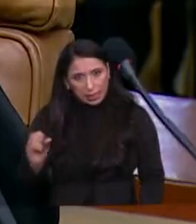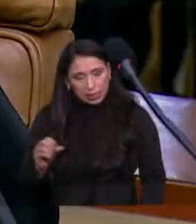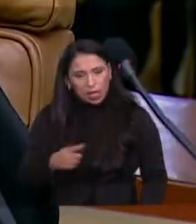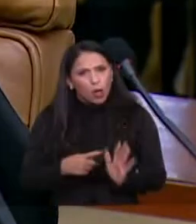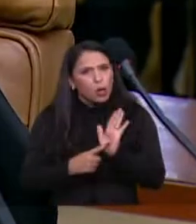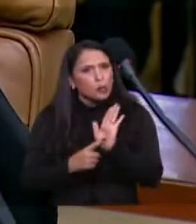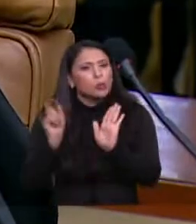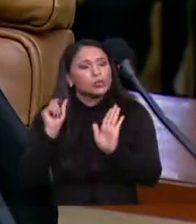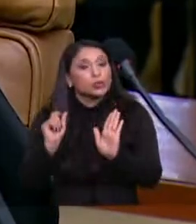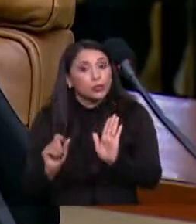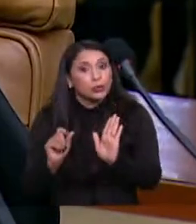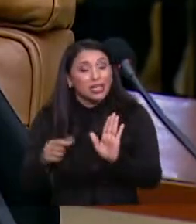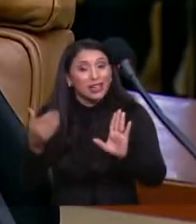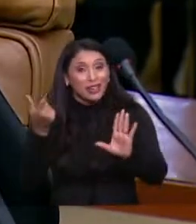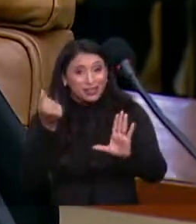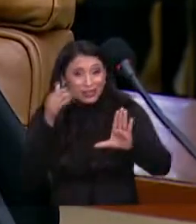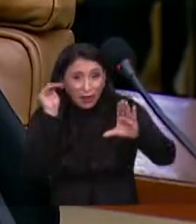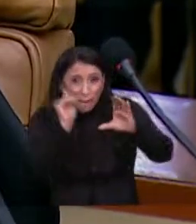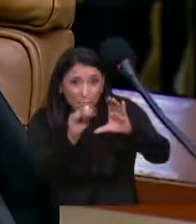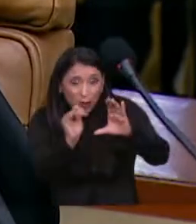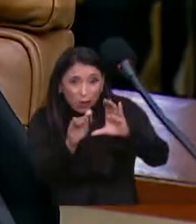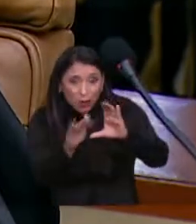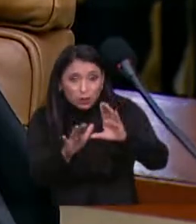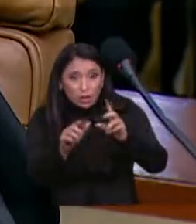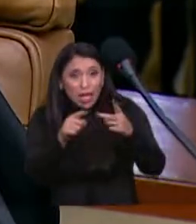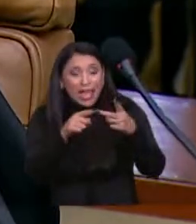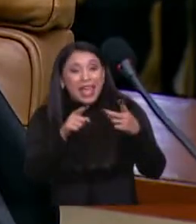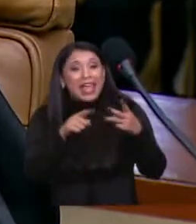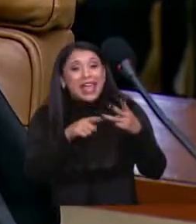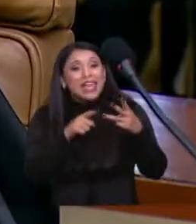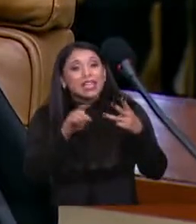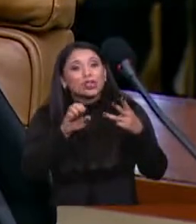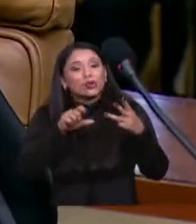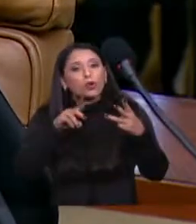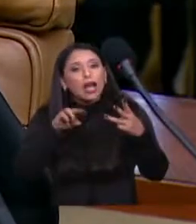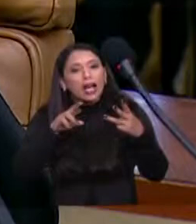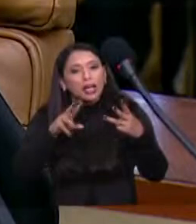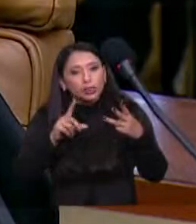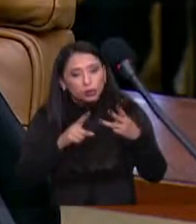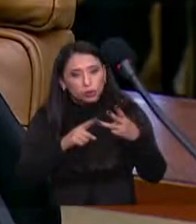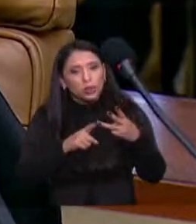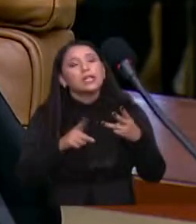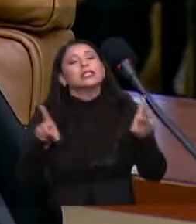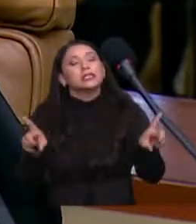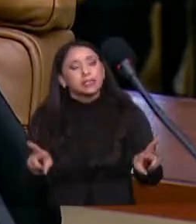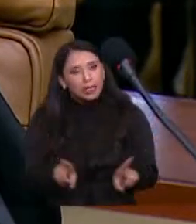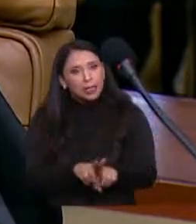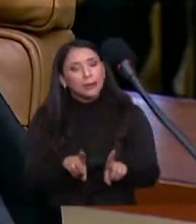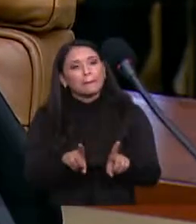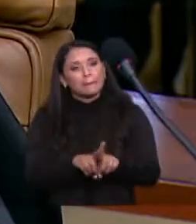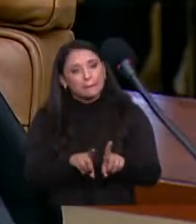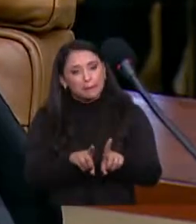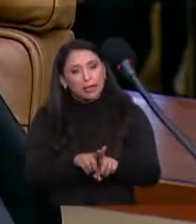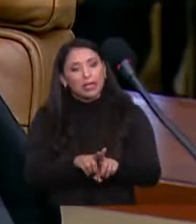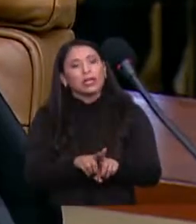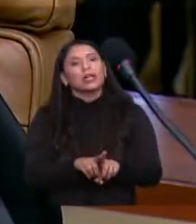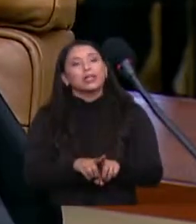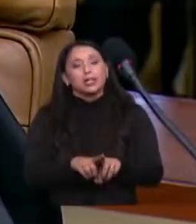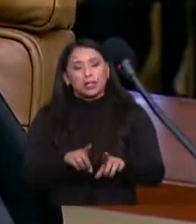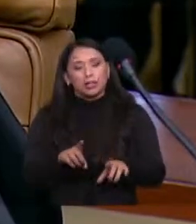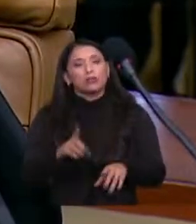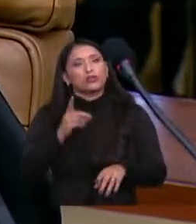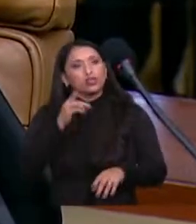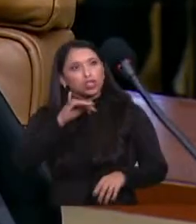identificou ainda depósitos realizados por Eduardo Bezerra Frazão também listados na mesma ordem de informações